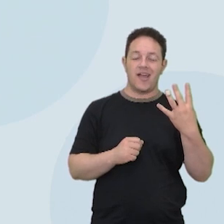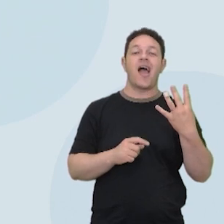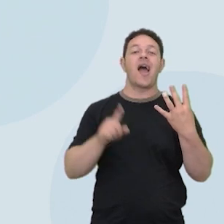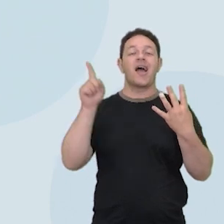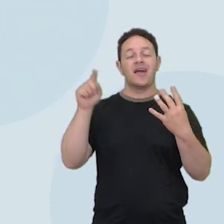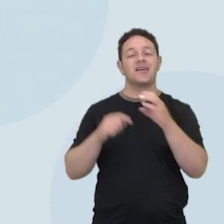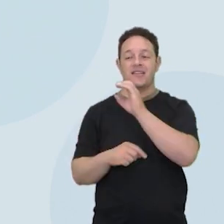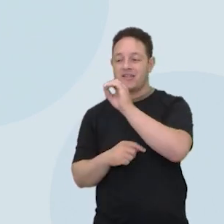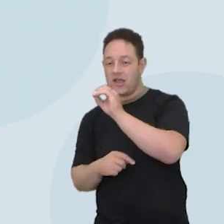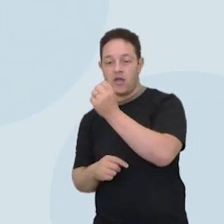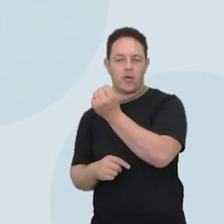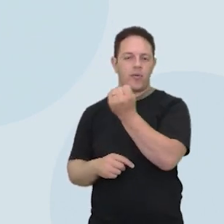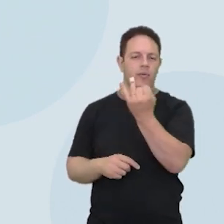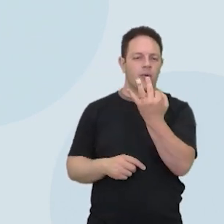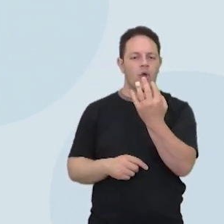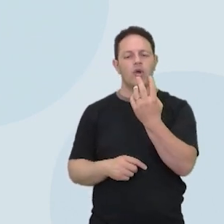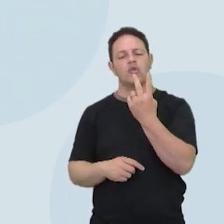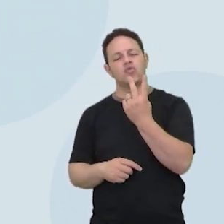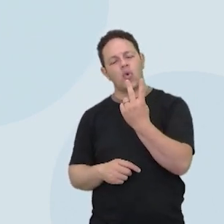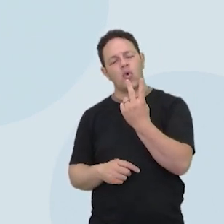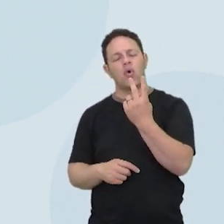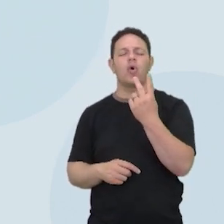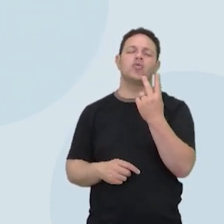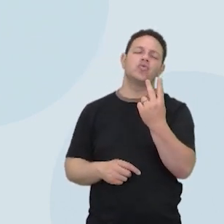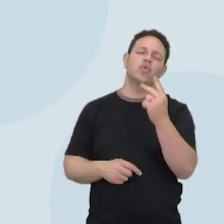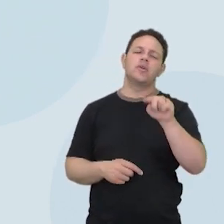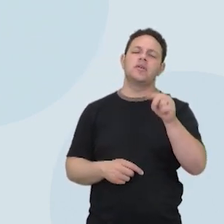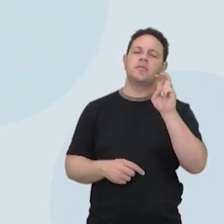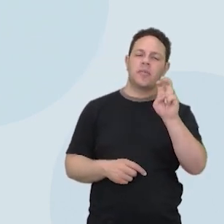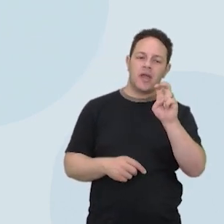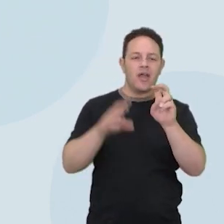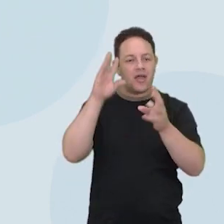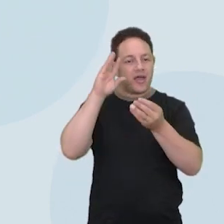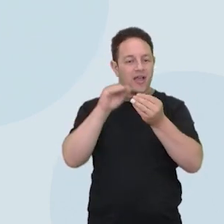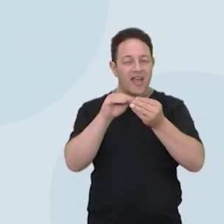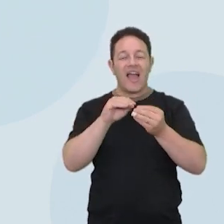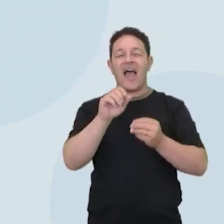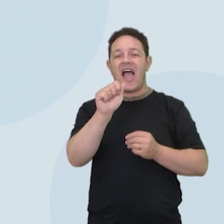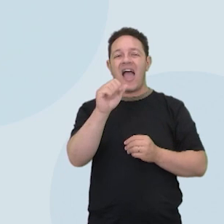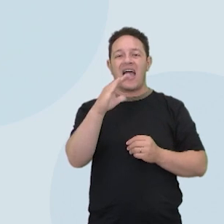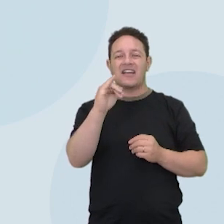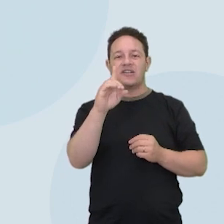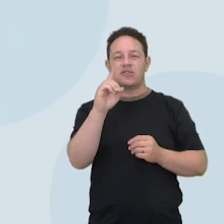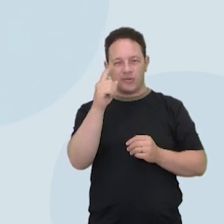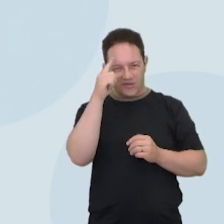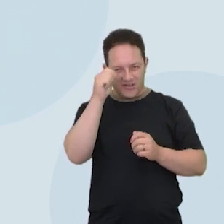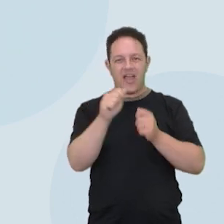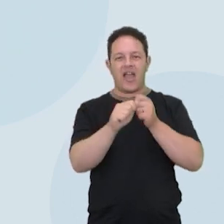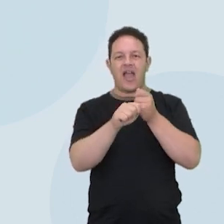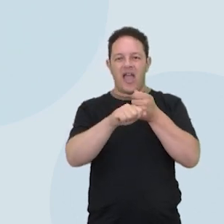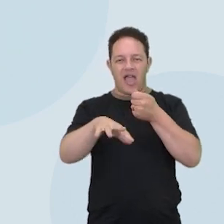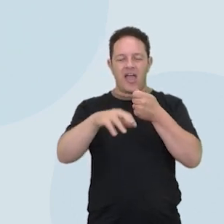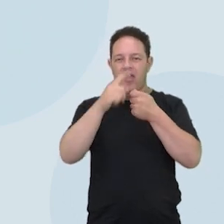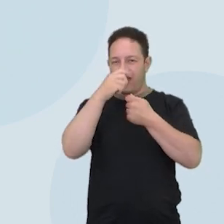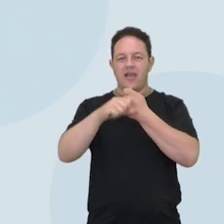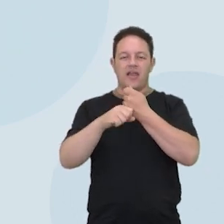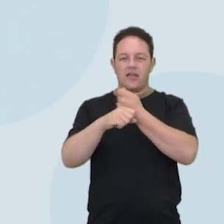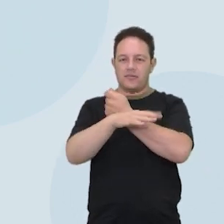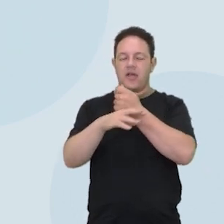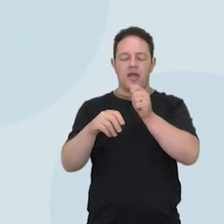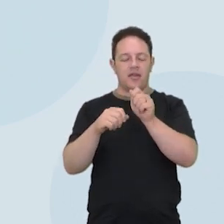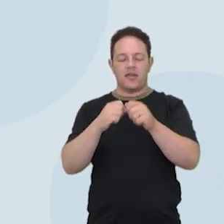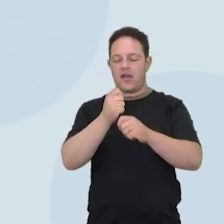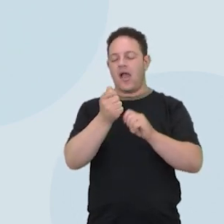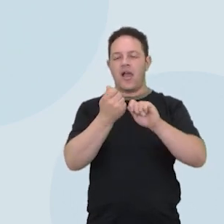de 0 a 2, 2,5, por aí, a gente tem ácidos extremamente fortes. Ou seja, quanto mais baixo o